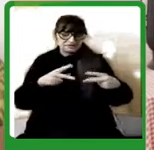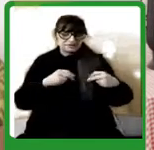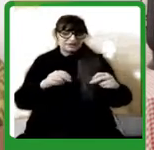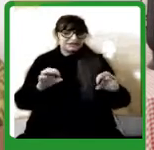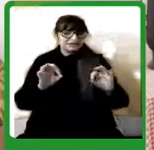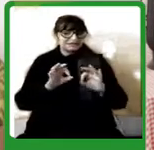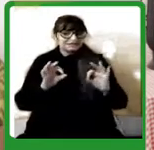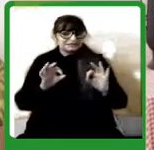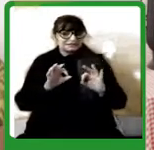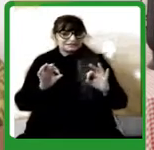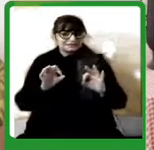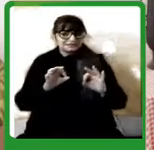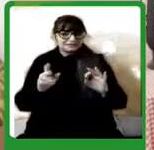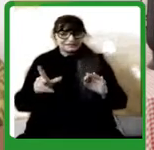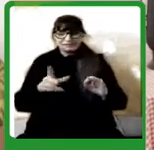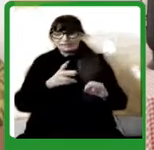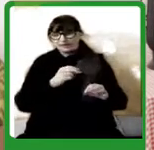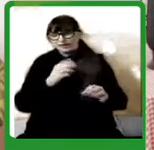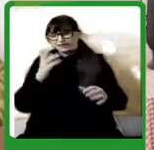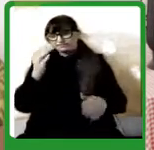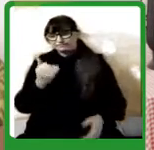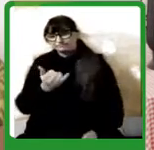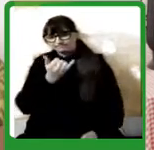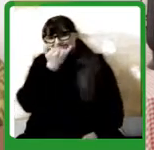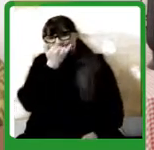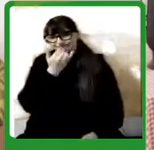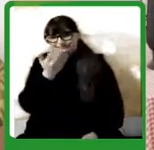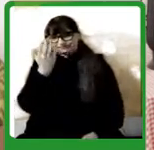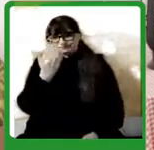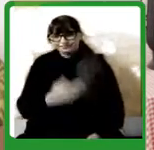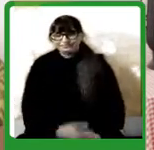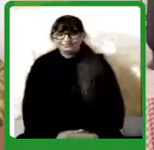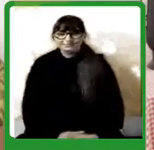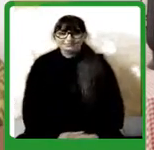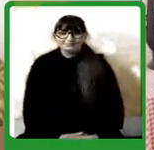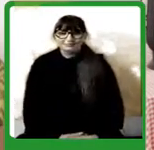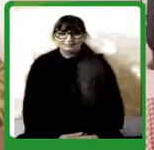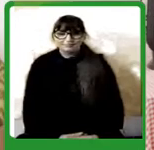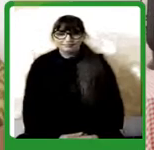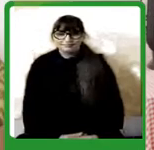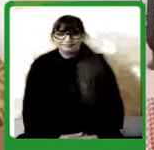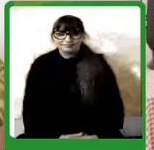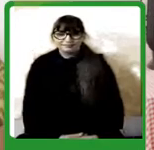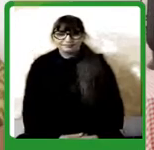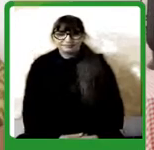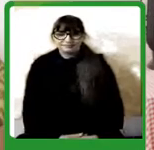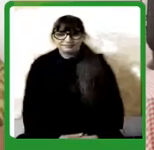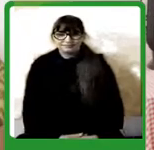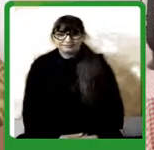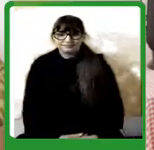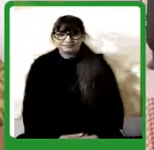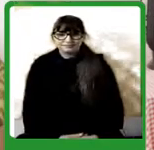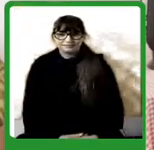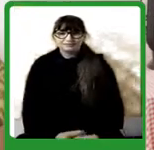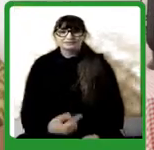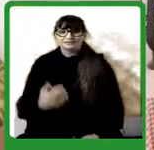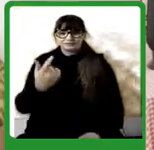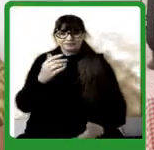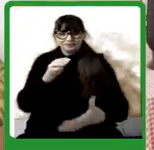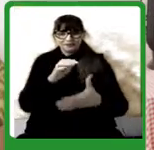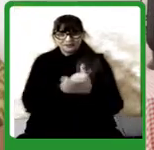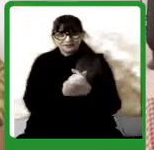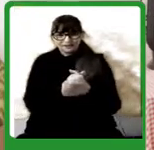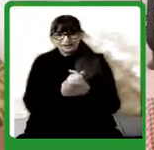Você não merecia ter escolhido o nome dos teus filhos. Sério. E você, meu jovem? Sou casado, bem casado. Casado? Como é que ela tá